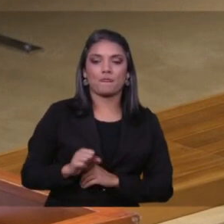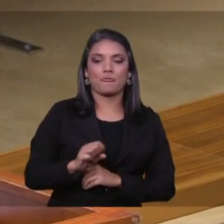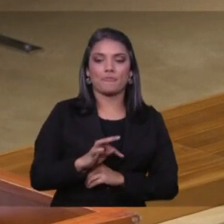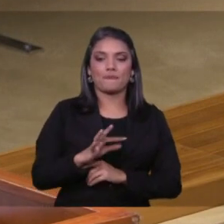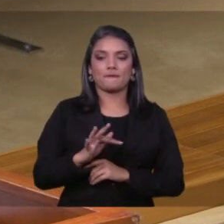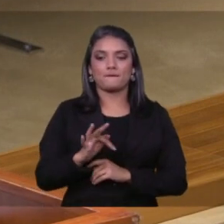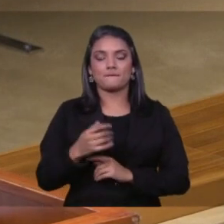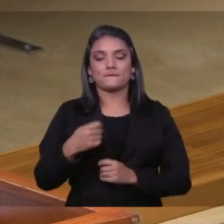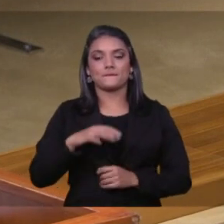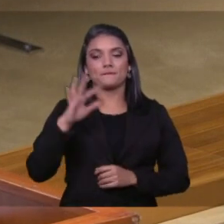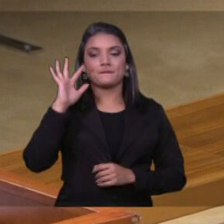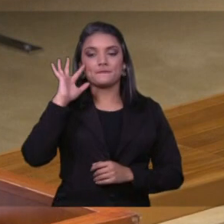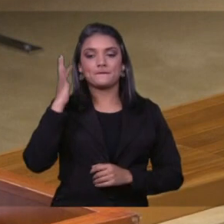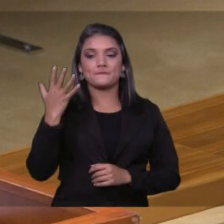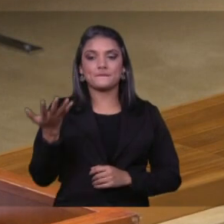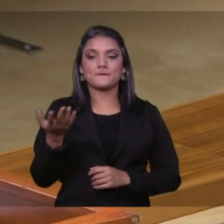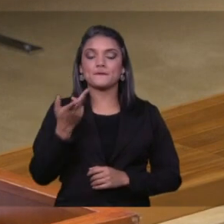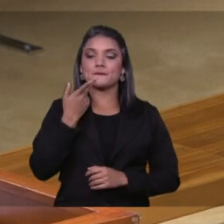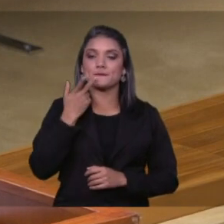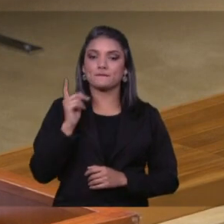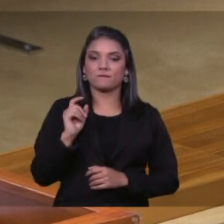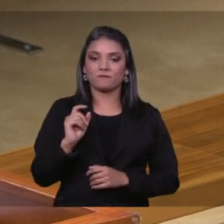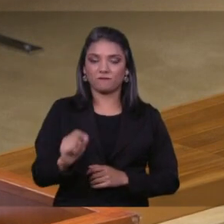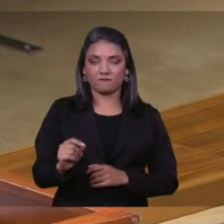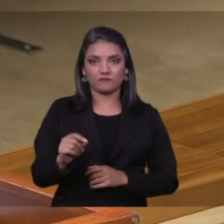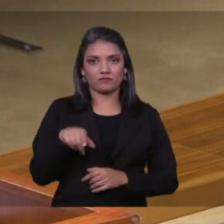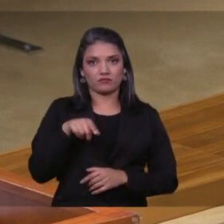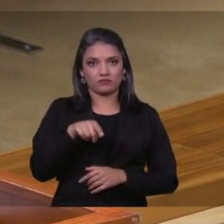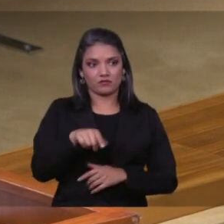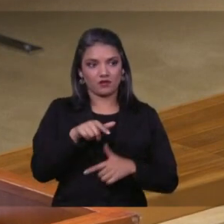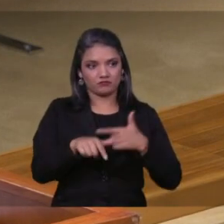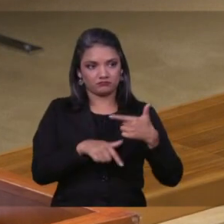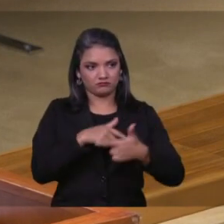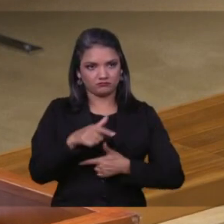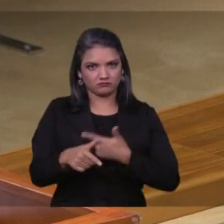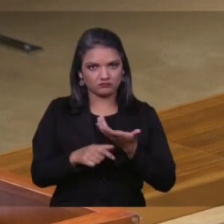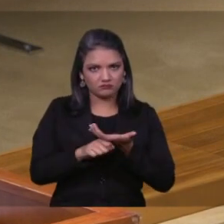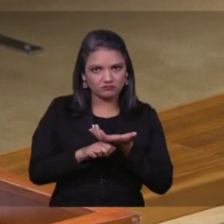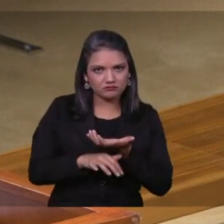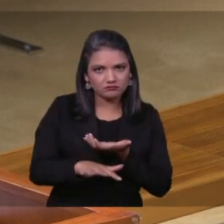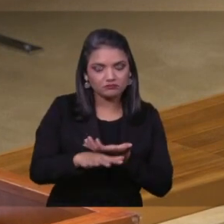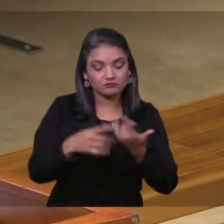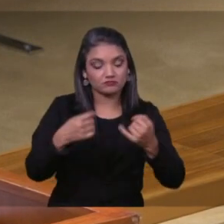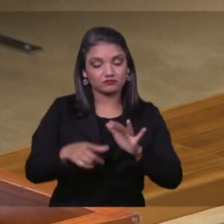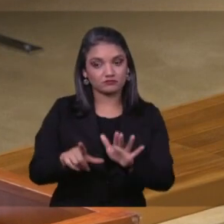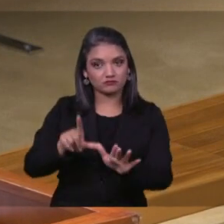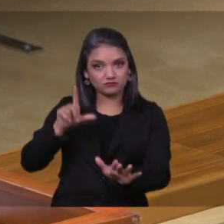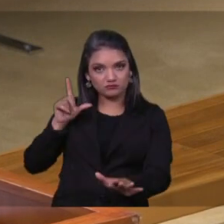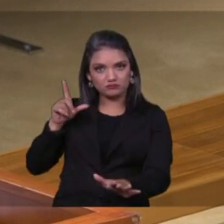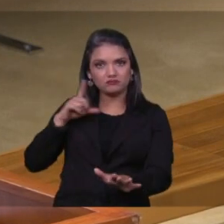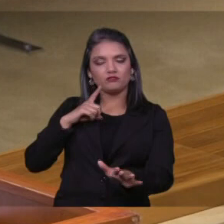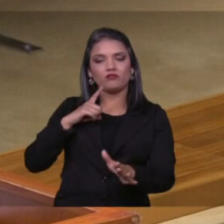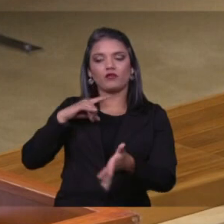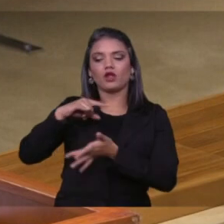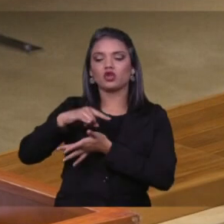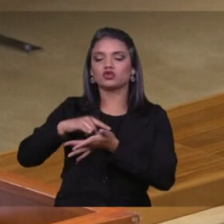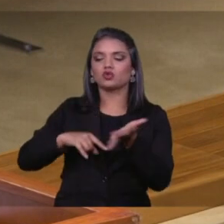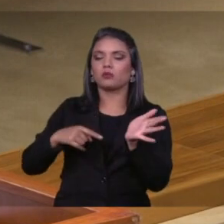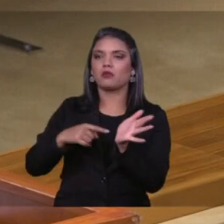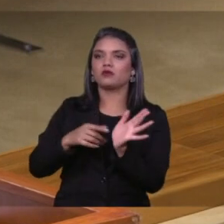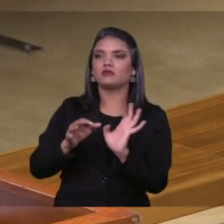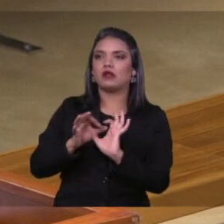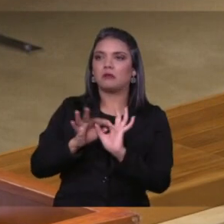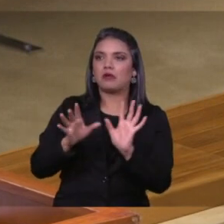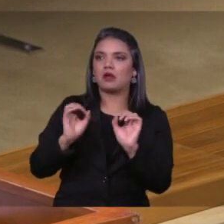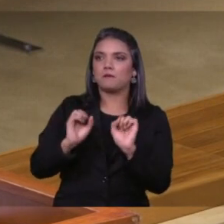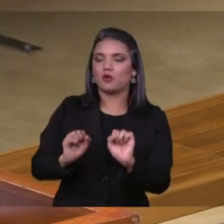Tribunal Federal que reafirme que as atividades no Pantanal estão condicionadas ao licenciamento ambiental, estão